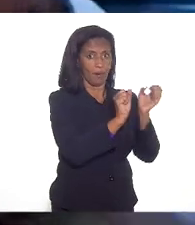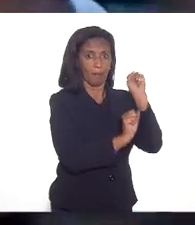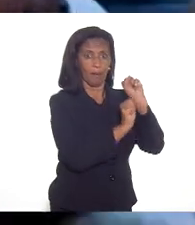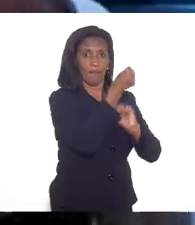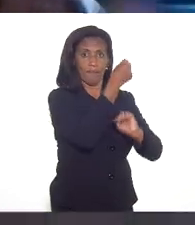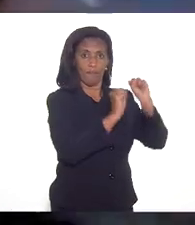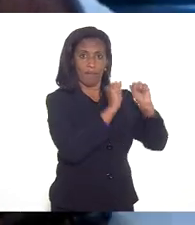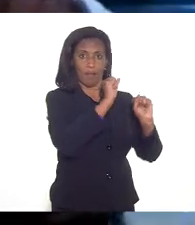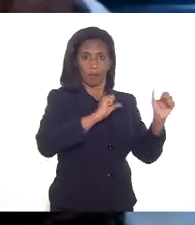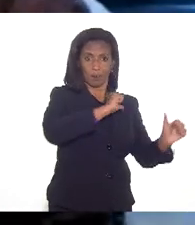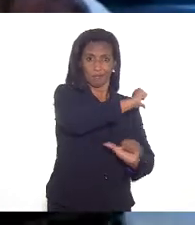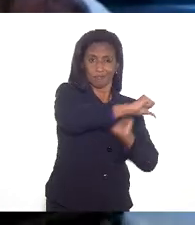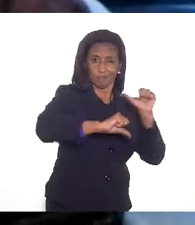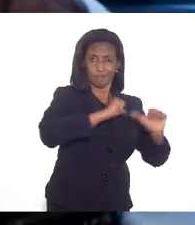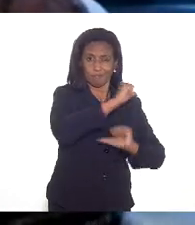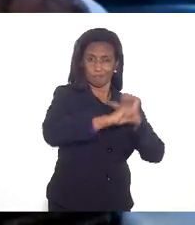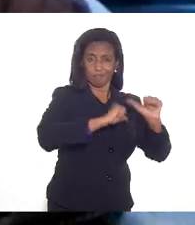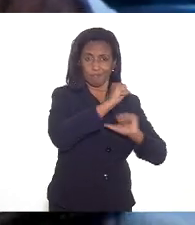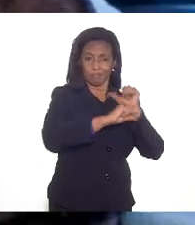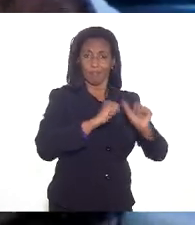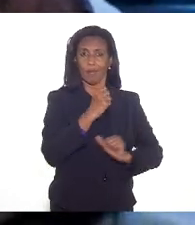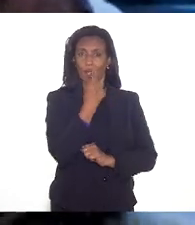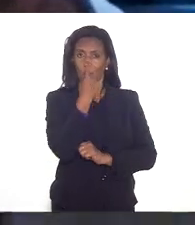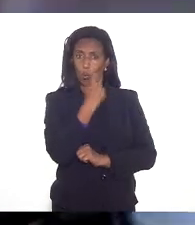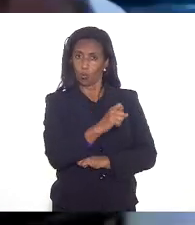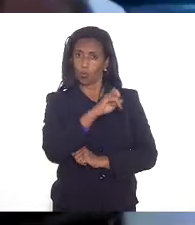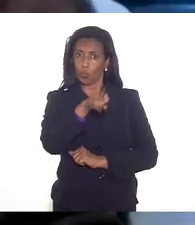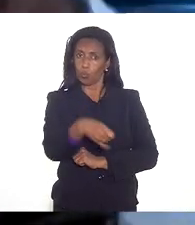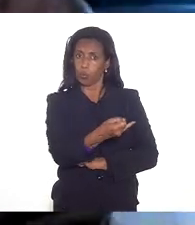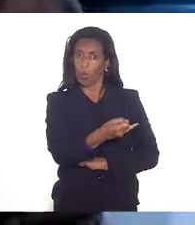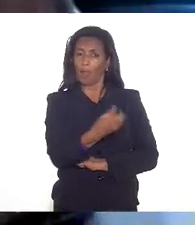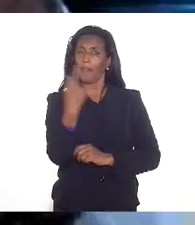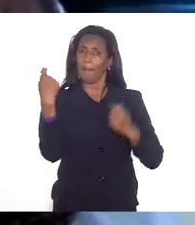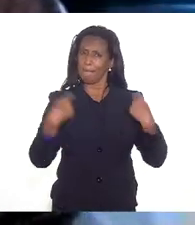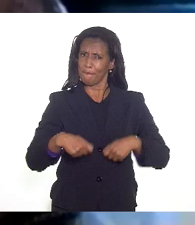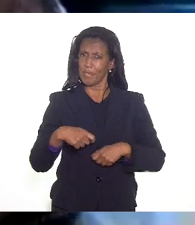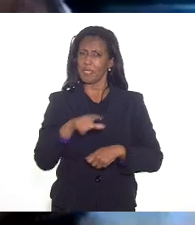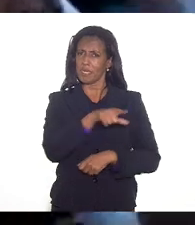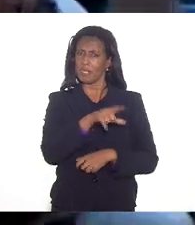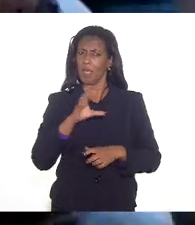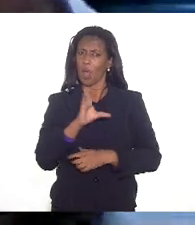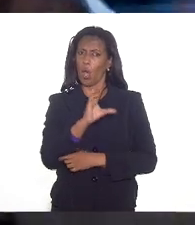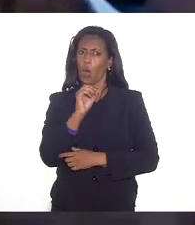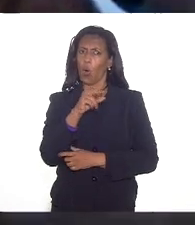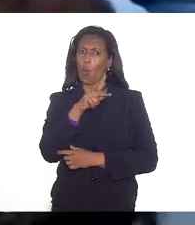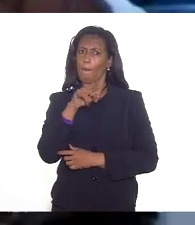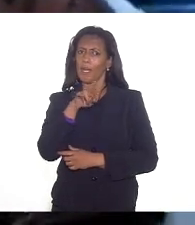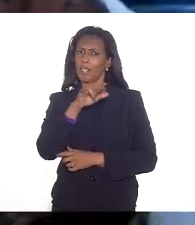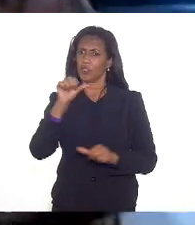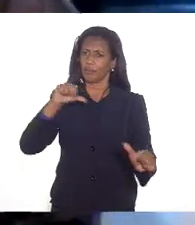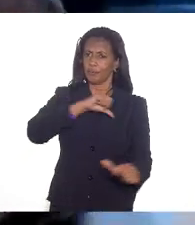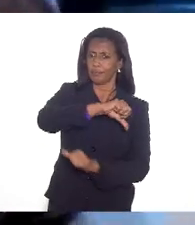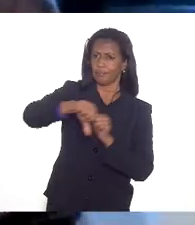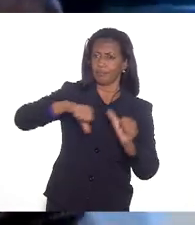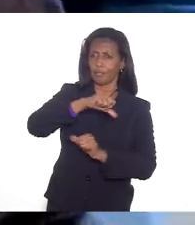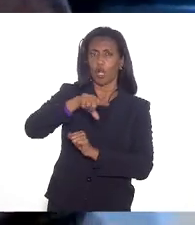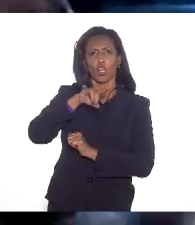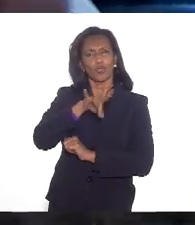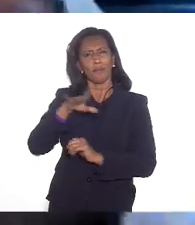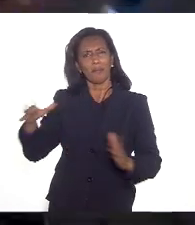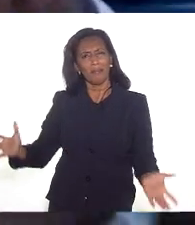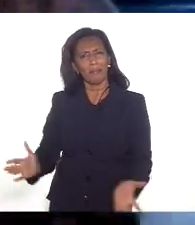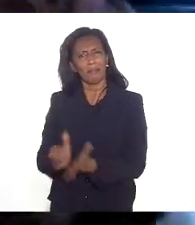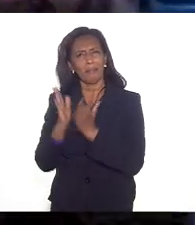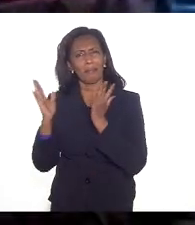polias para matéria-prima fora do lugar entre deve muito essas cooperativas só que elas vivem na miséria absoluta